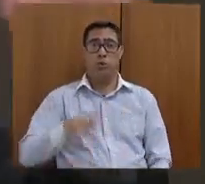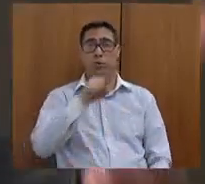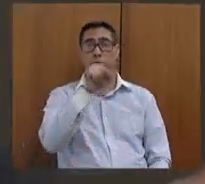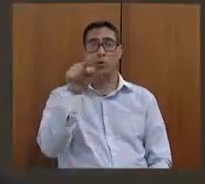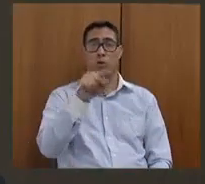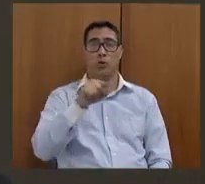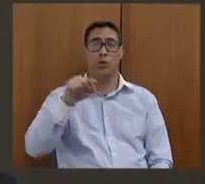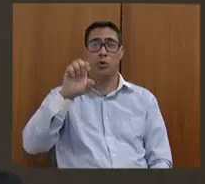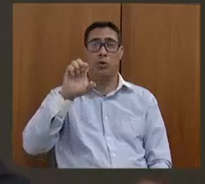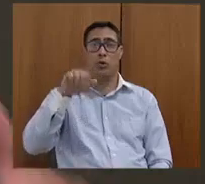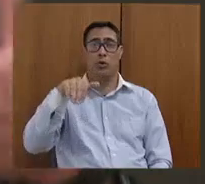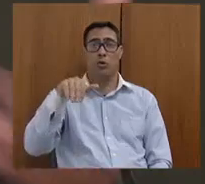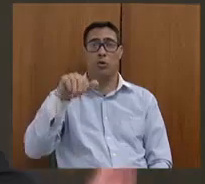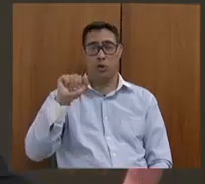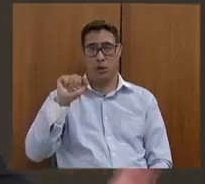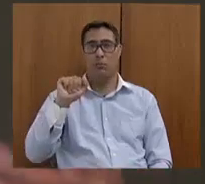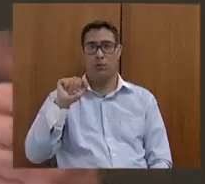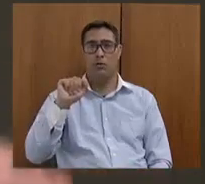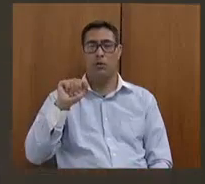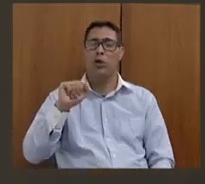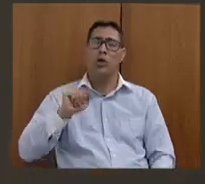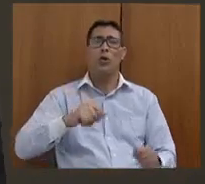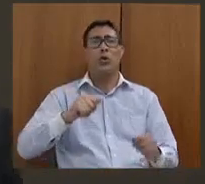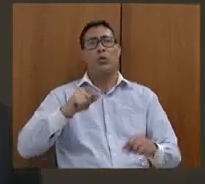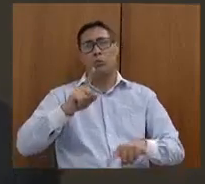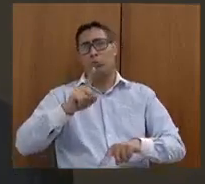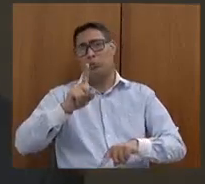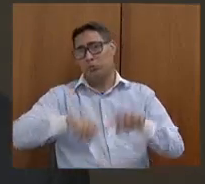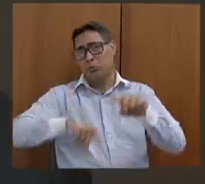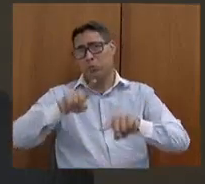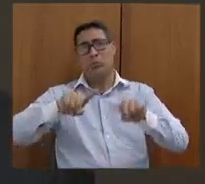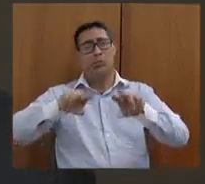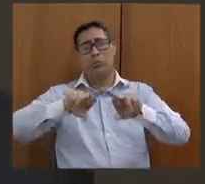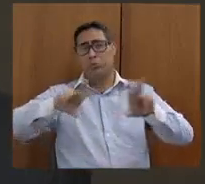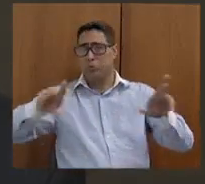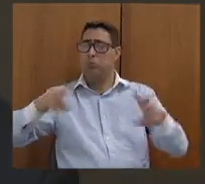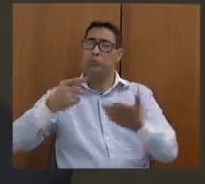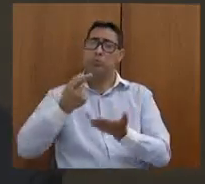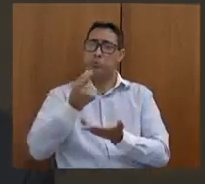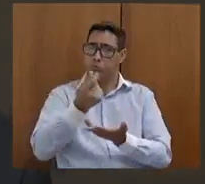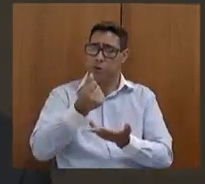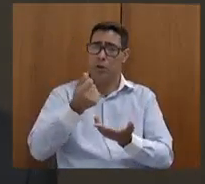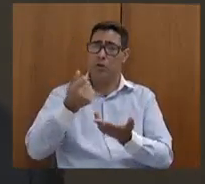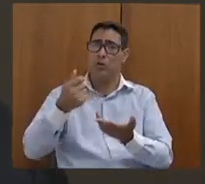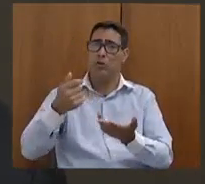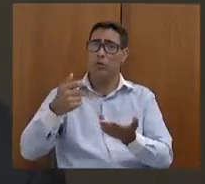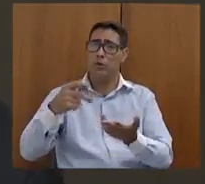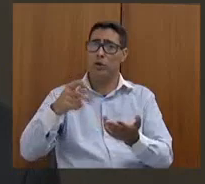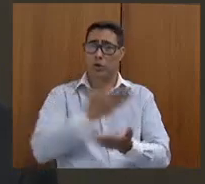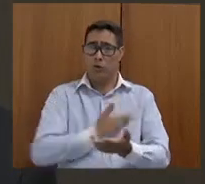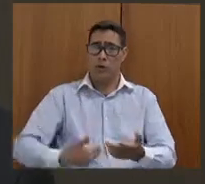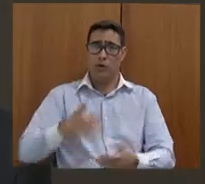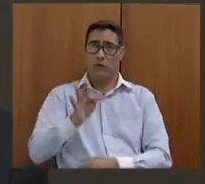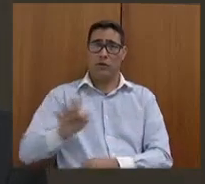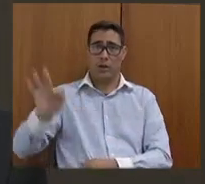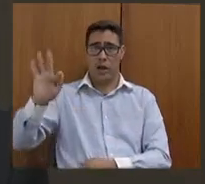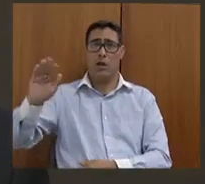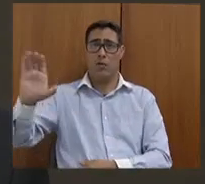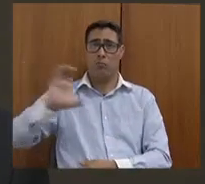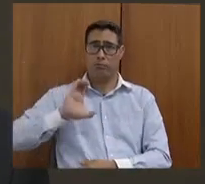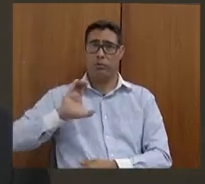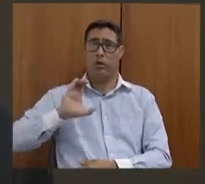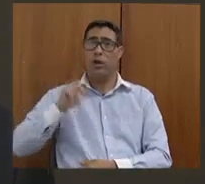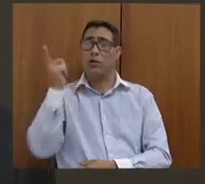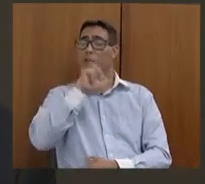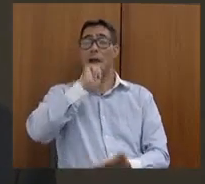os recursos né que estavam sendo retidos pelo governo federal e consegue pagar em